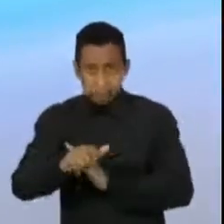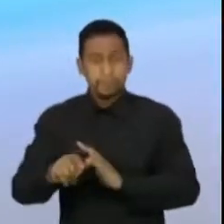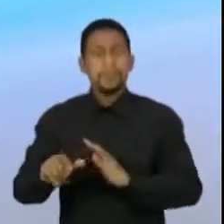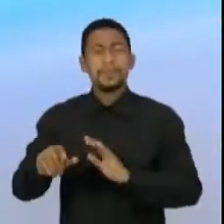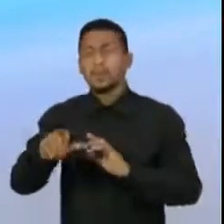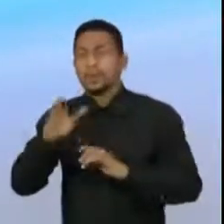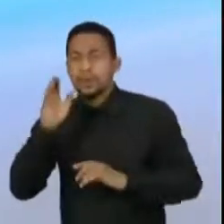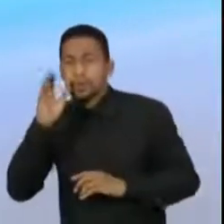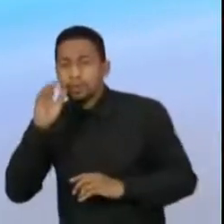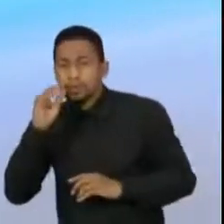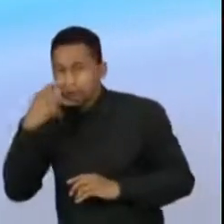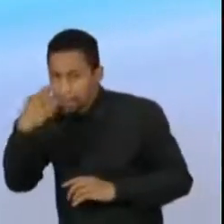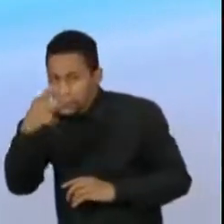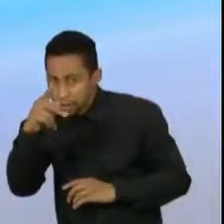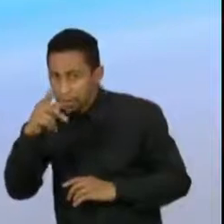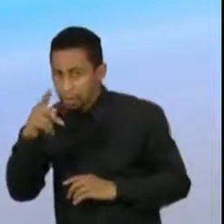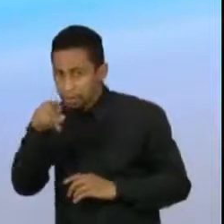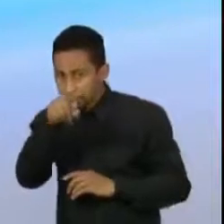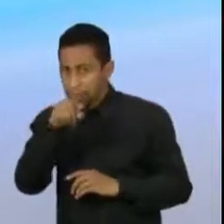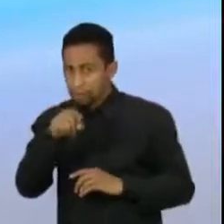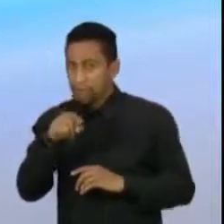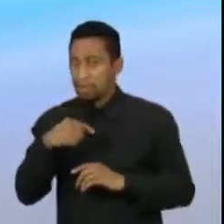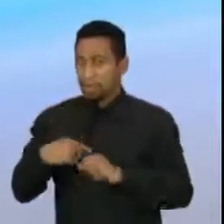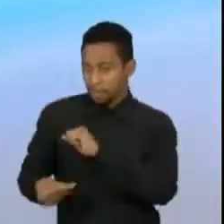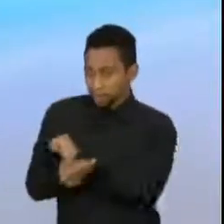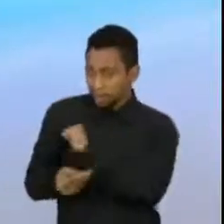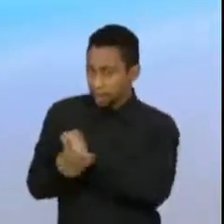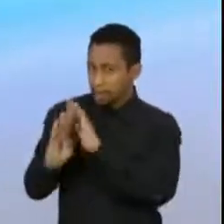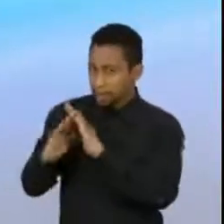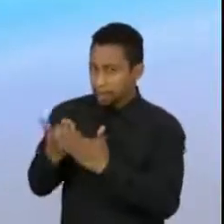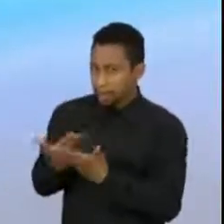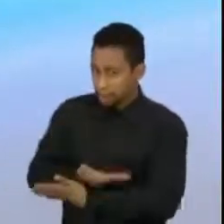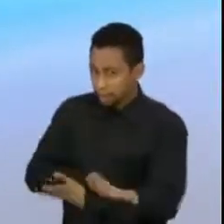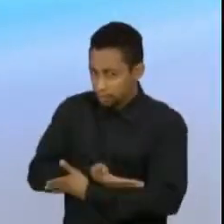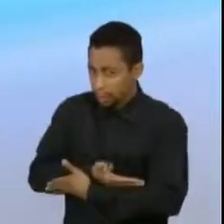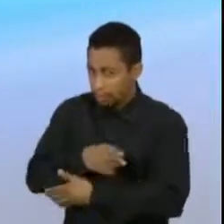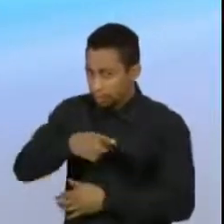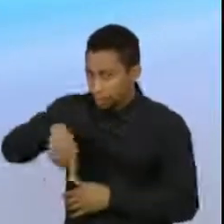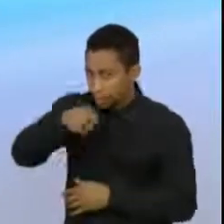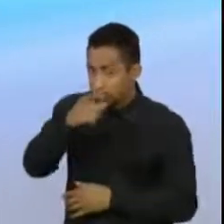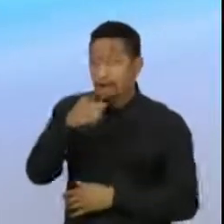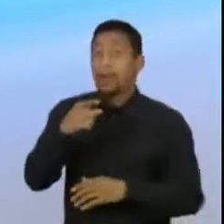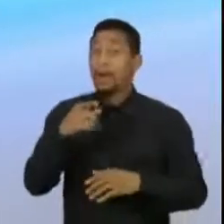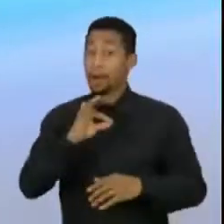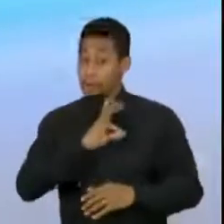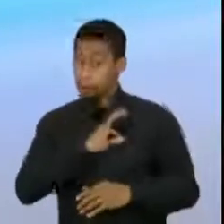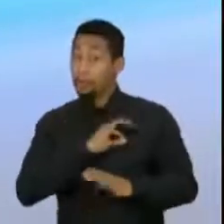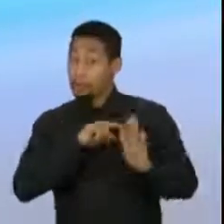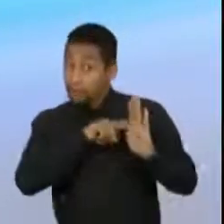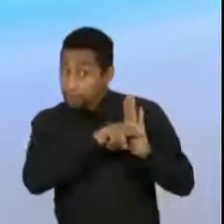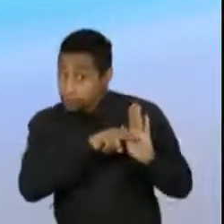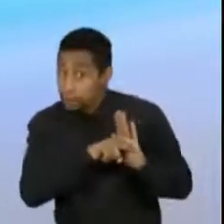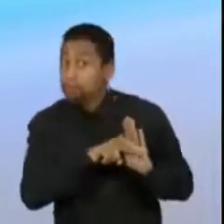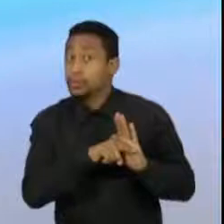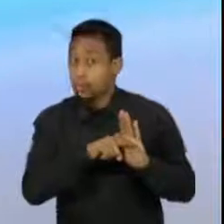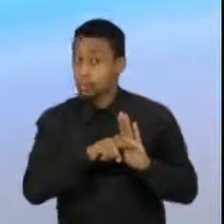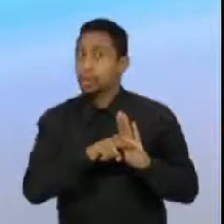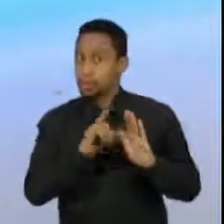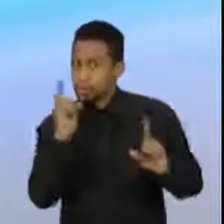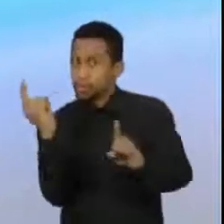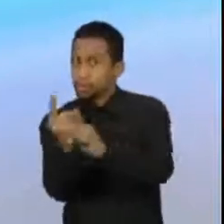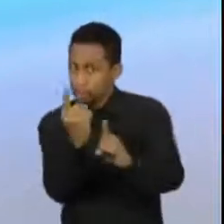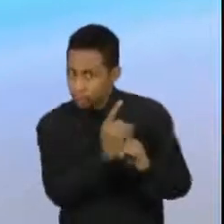funcionários do senhor, ex-funcionários do senhor, a polícia investigou um esquema na cidade que foi a máfia das creches,